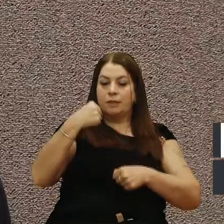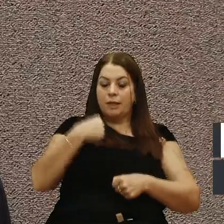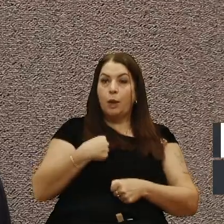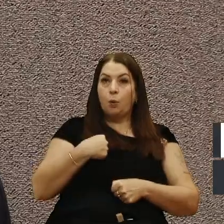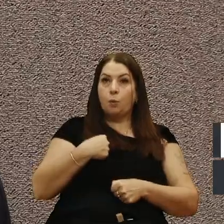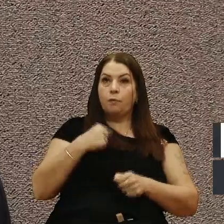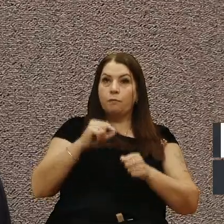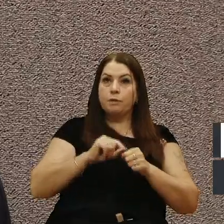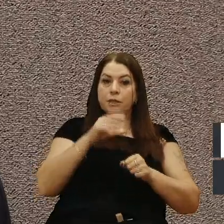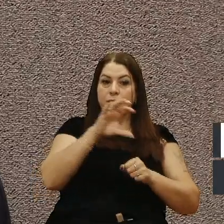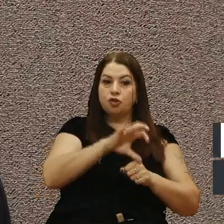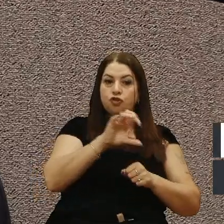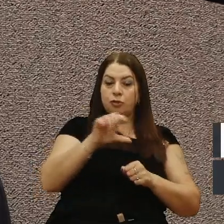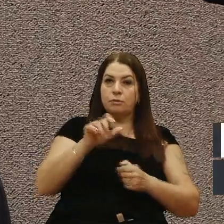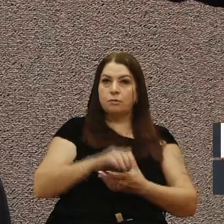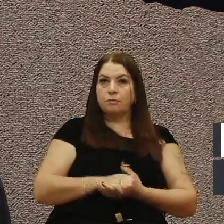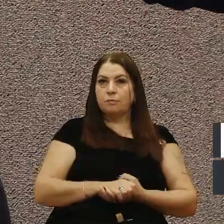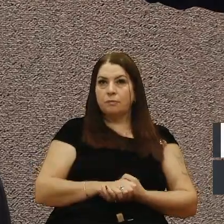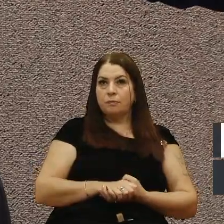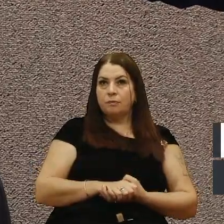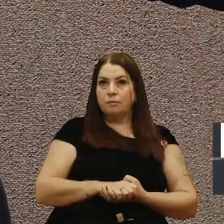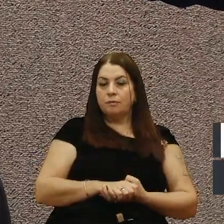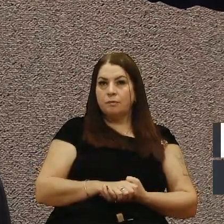eu, faria desse jeito aqui, ó.